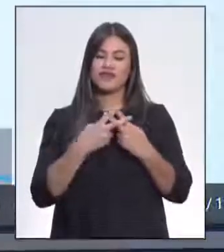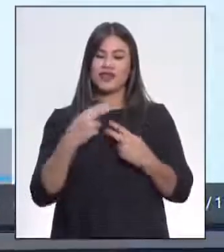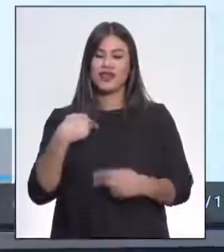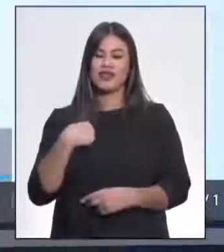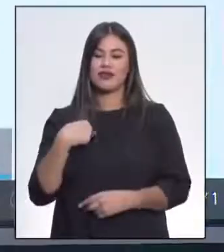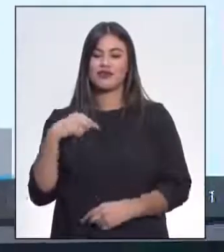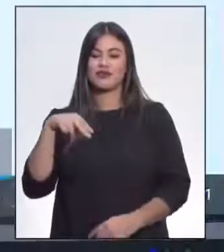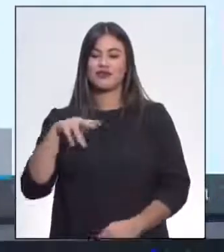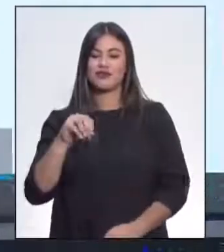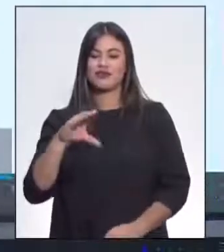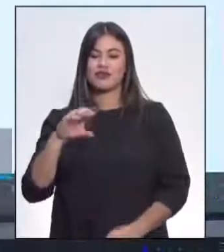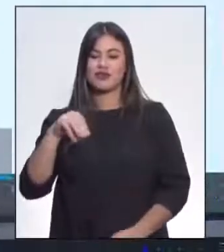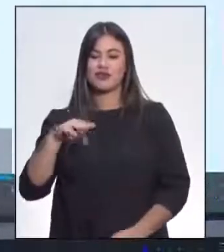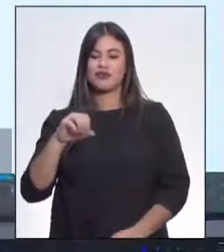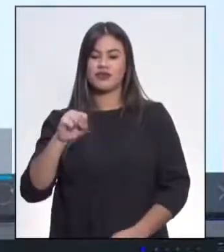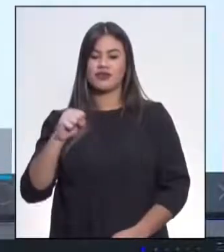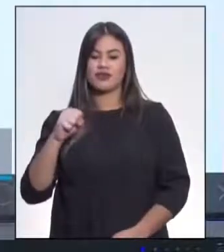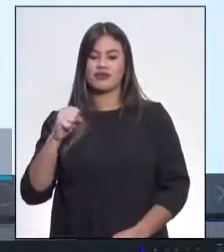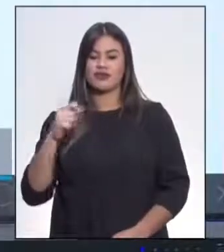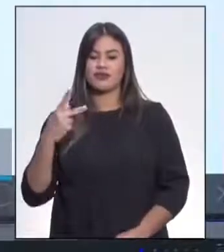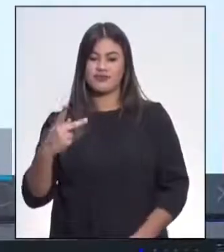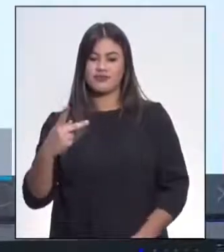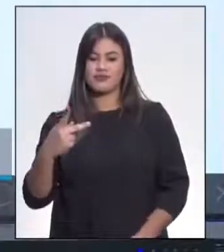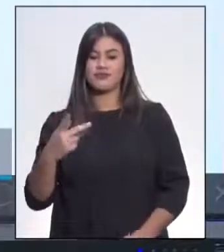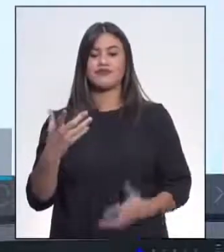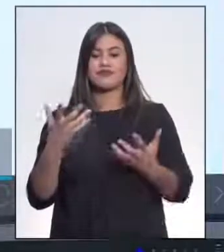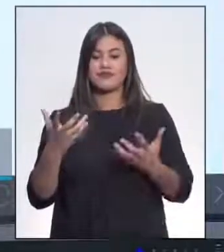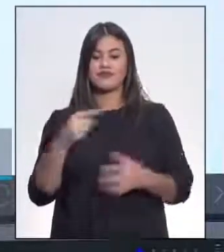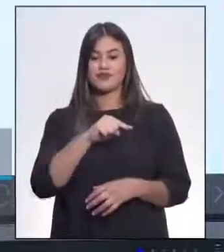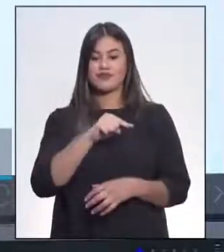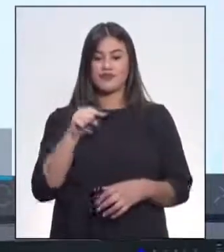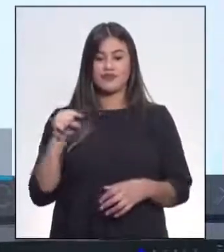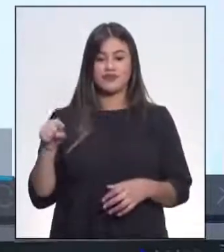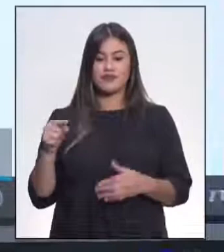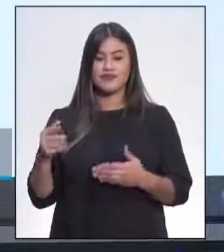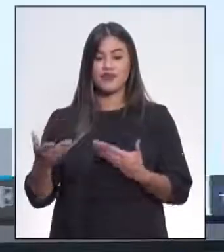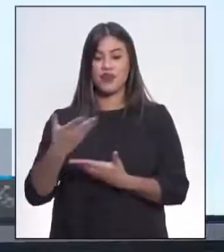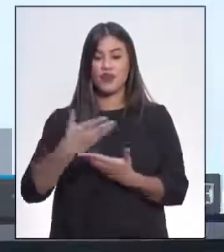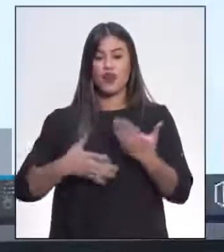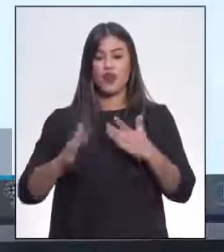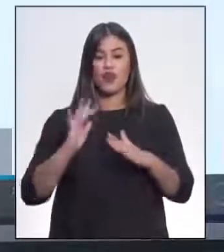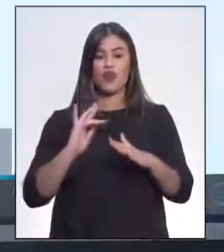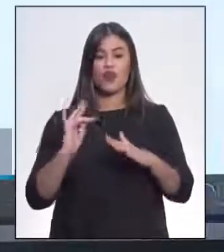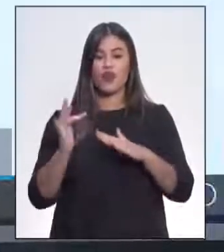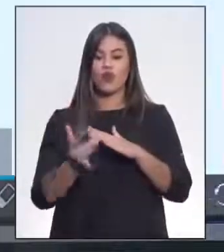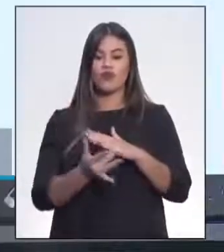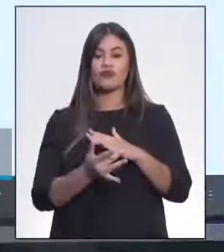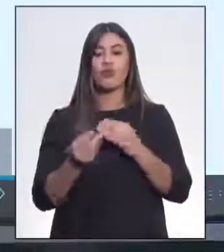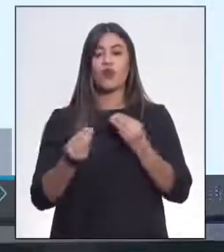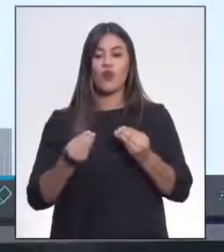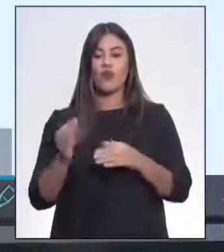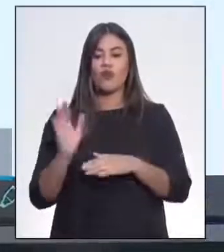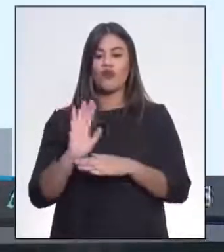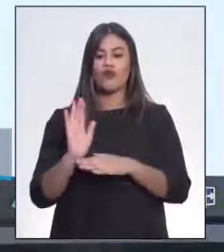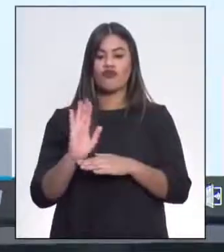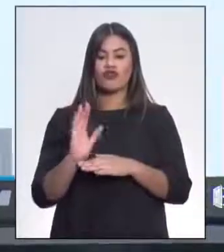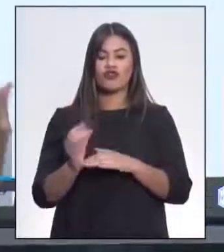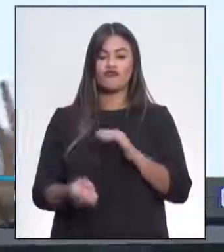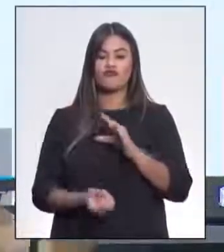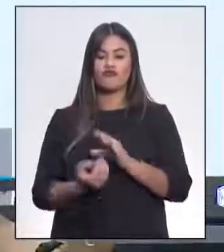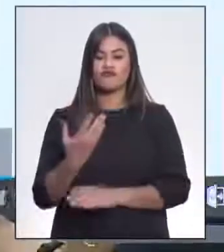de Mídias. Então, eu queria que vocês compartilhassem com a gente, nas redes sociais, um vídeo, criar um